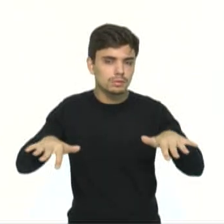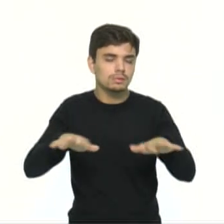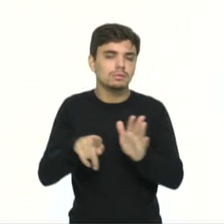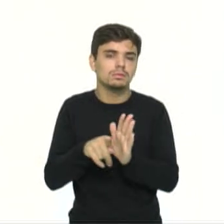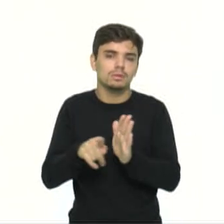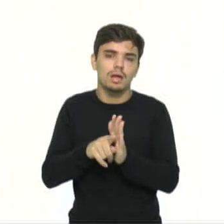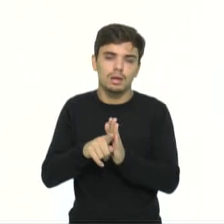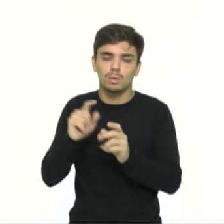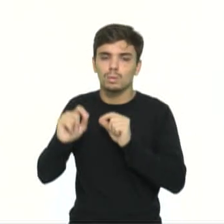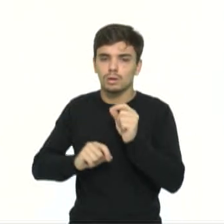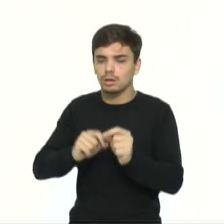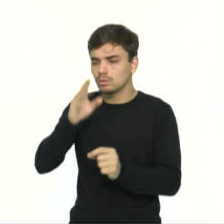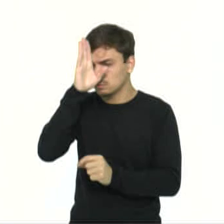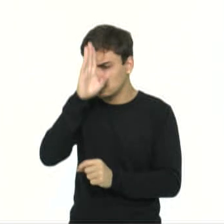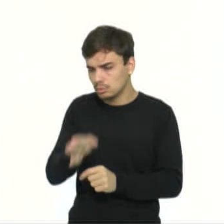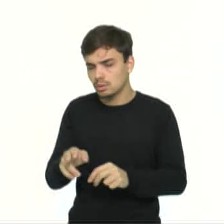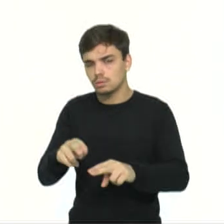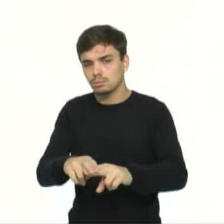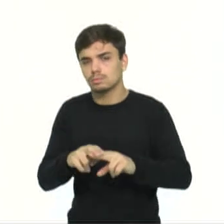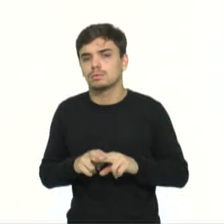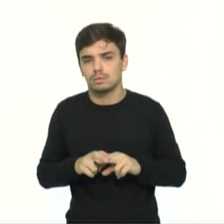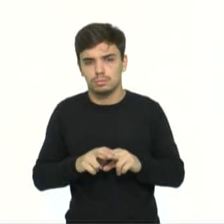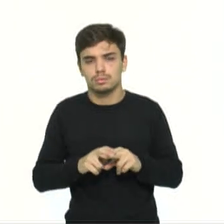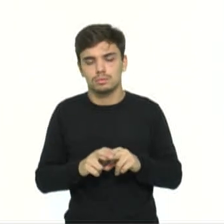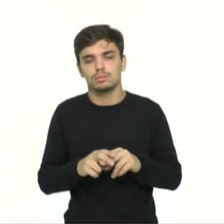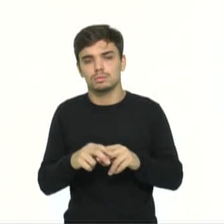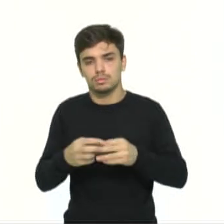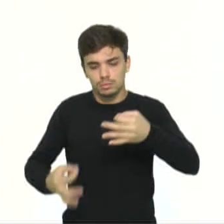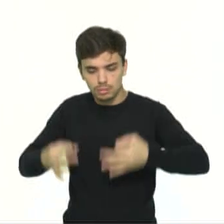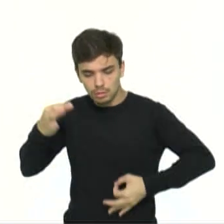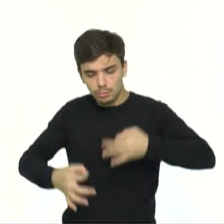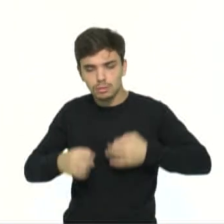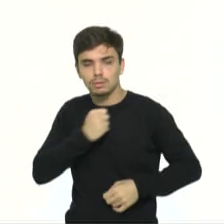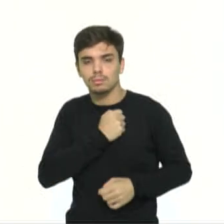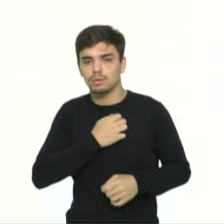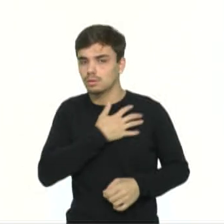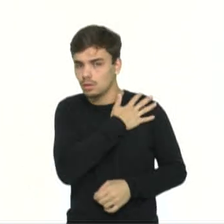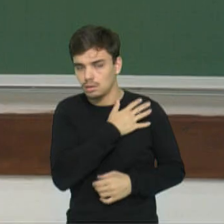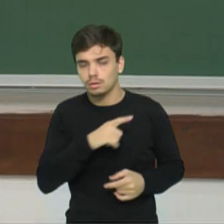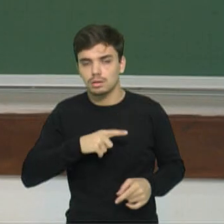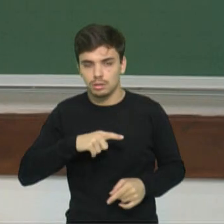por um tribunal militar. Então a gente sabe que existe o tribunal militar, o Supremo Tribunal